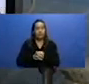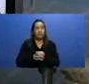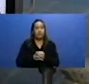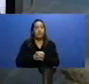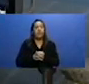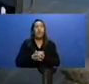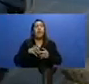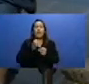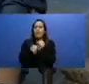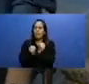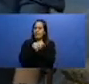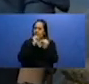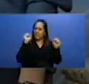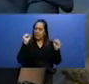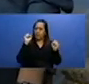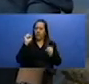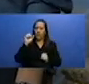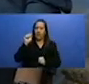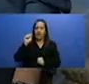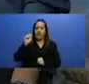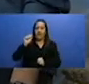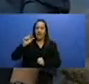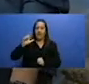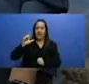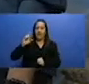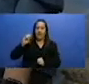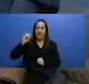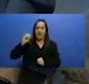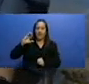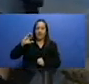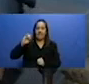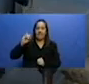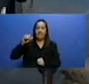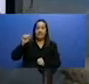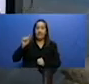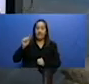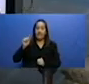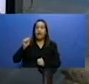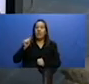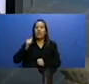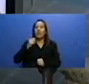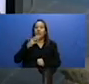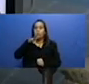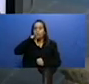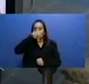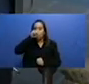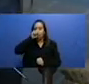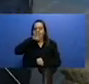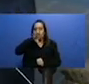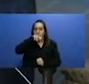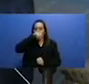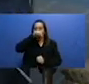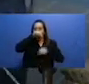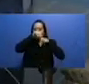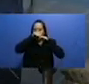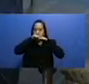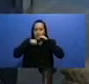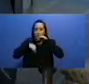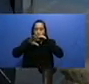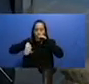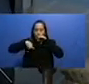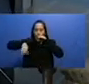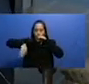É impossível que a Alícia consiga respirar embaixo da água. E aí, verdadeiro?